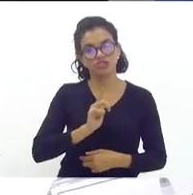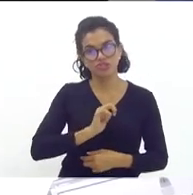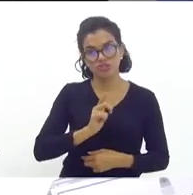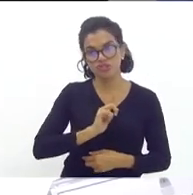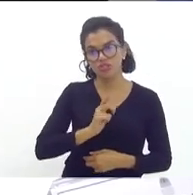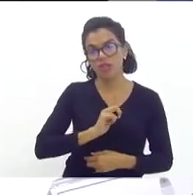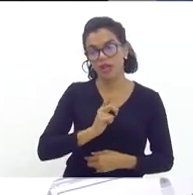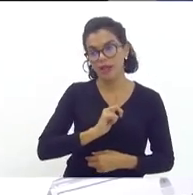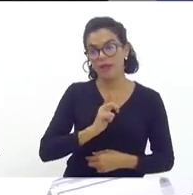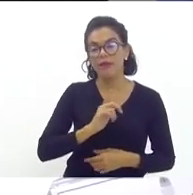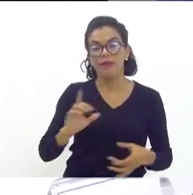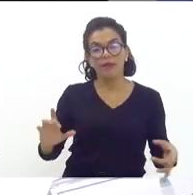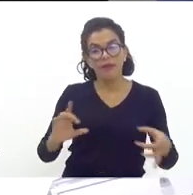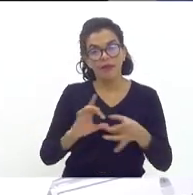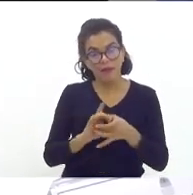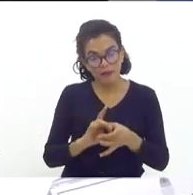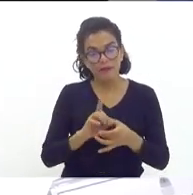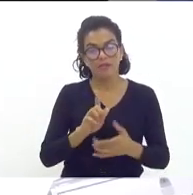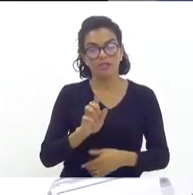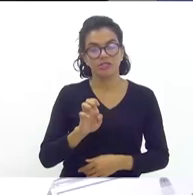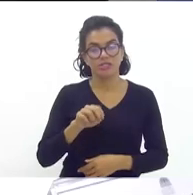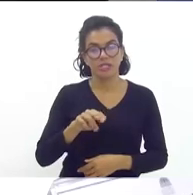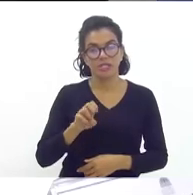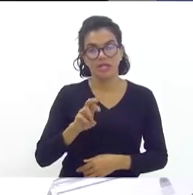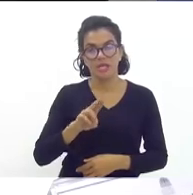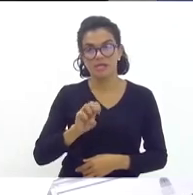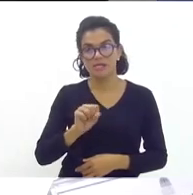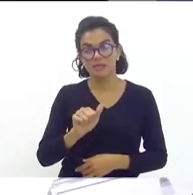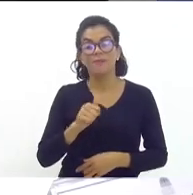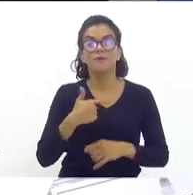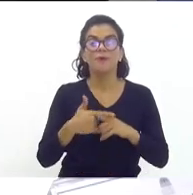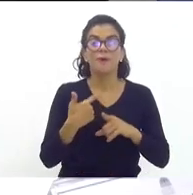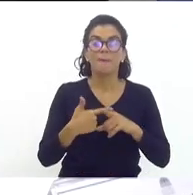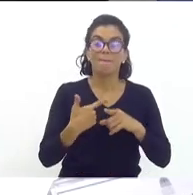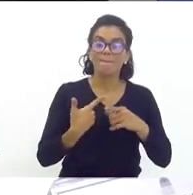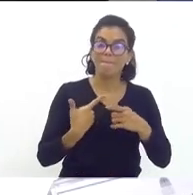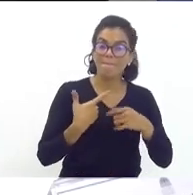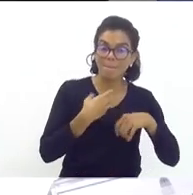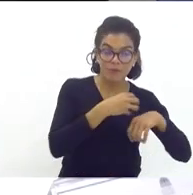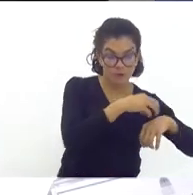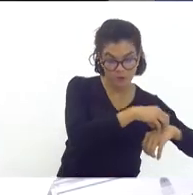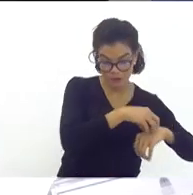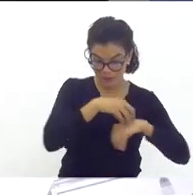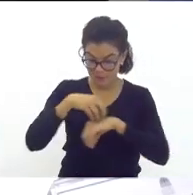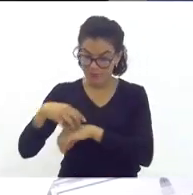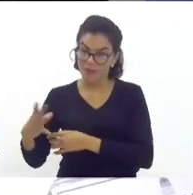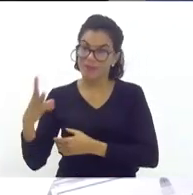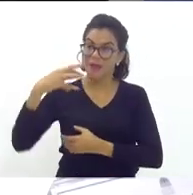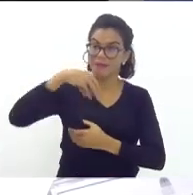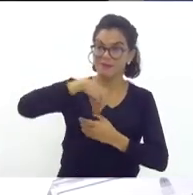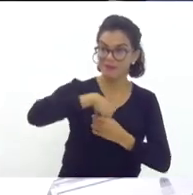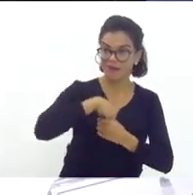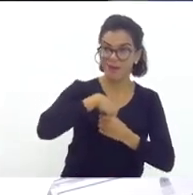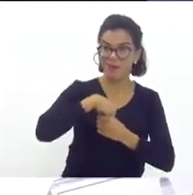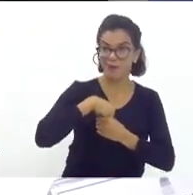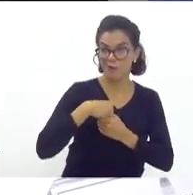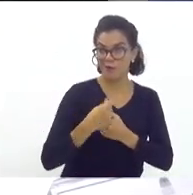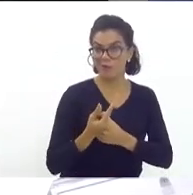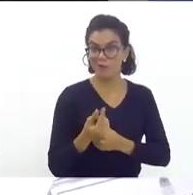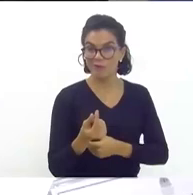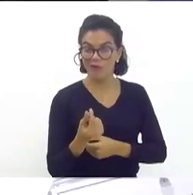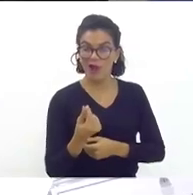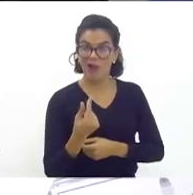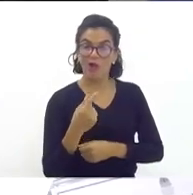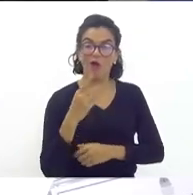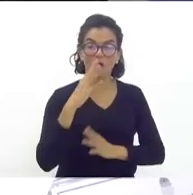isso tem relação com a janelas assim porque aí você esse transporte tá dentro da operação aquele custo estacionado dentro